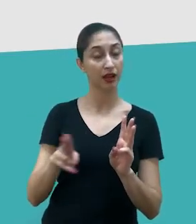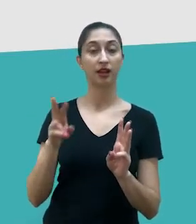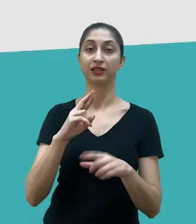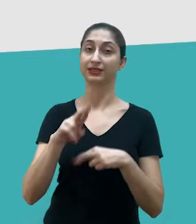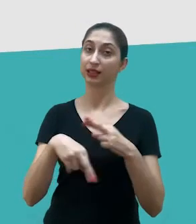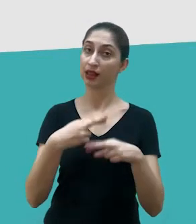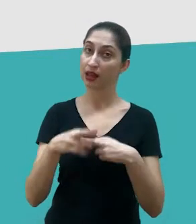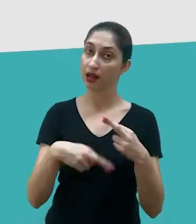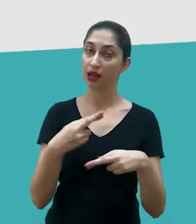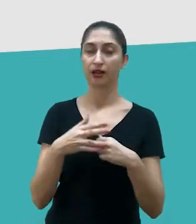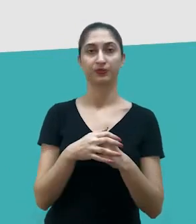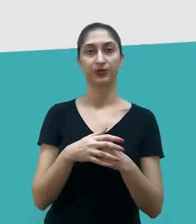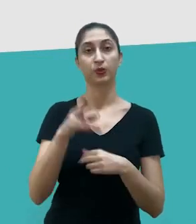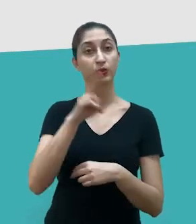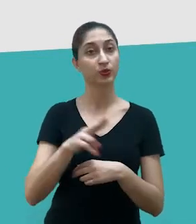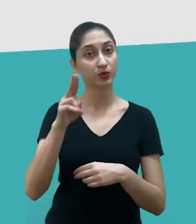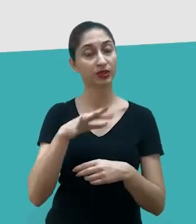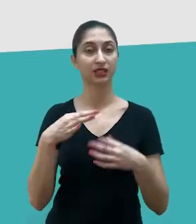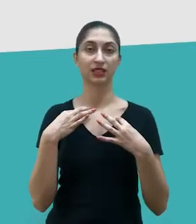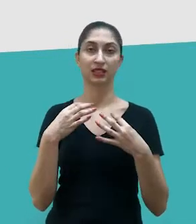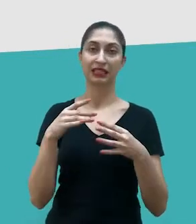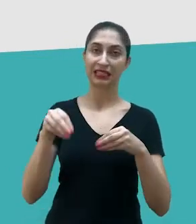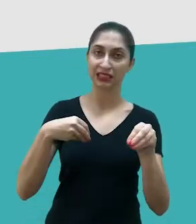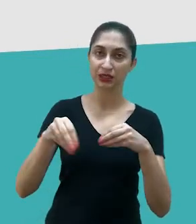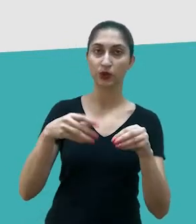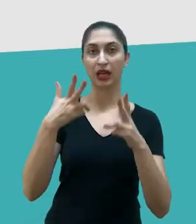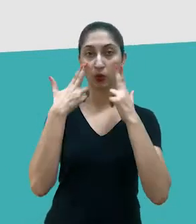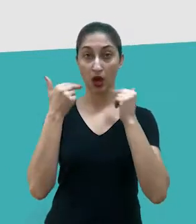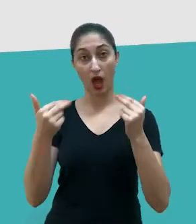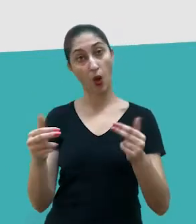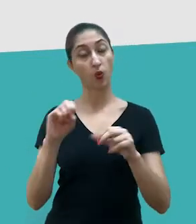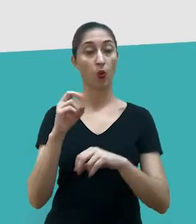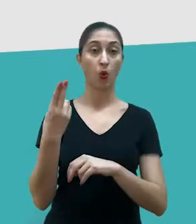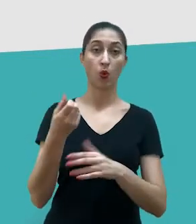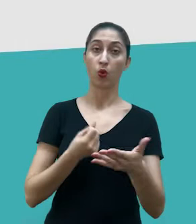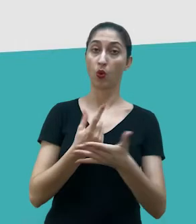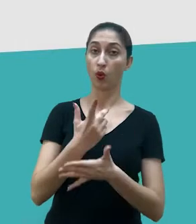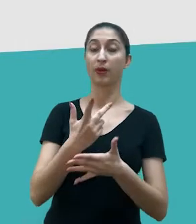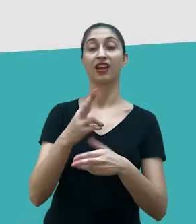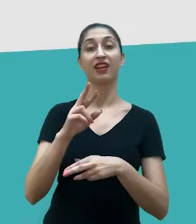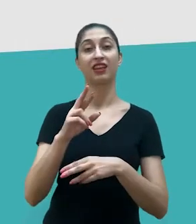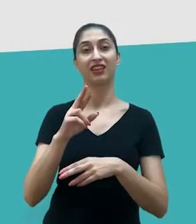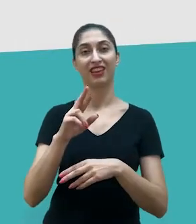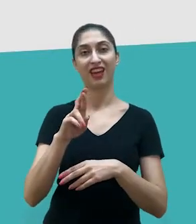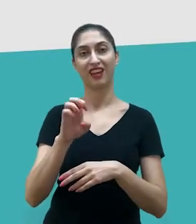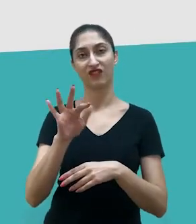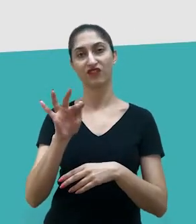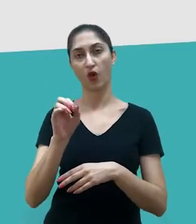reciclando, usando tecidos mais naturais ou comprando e reformando o que é do passado,